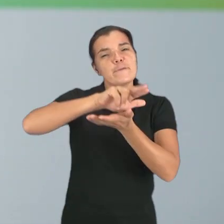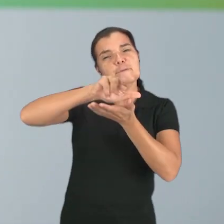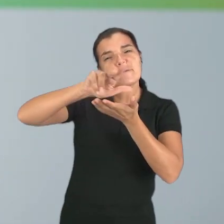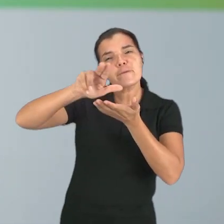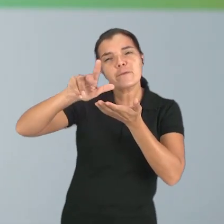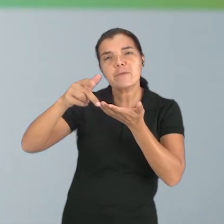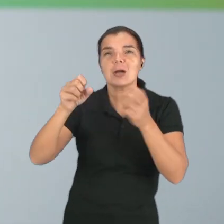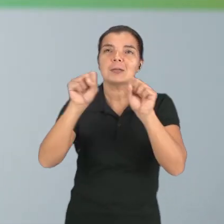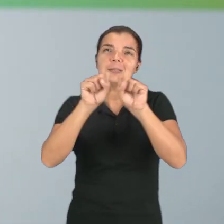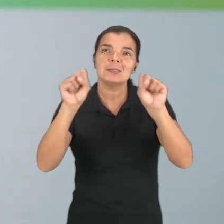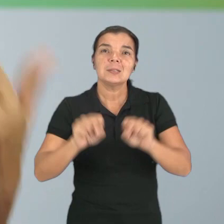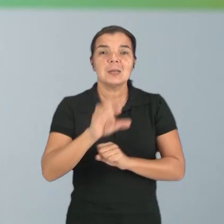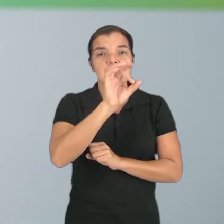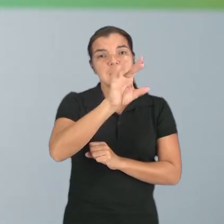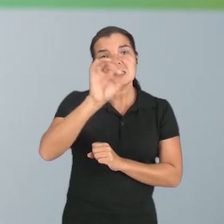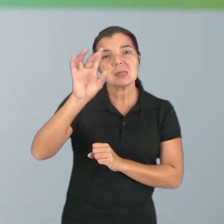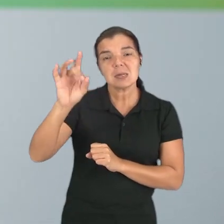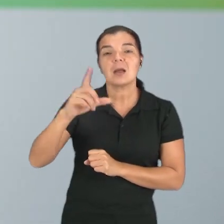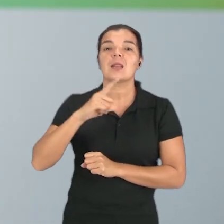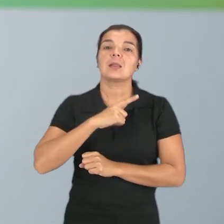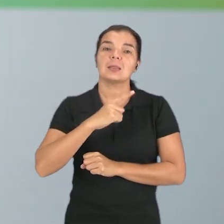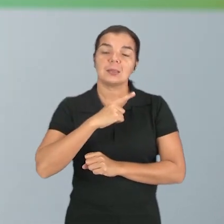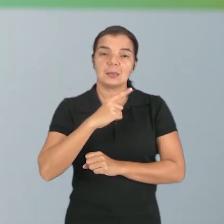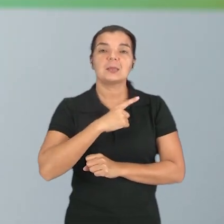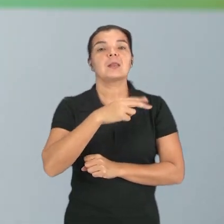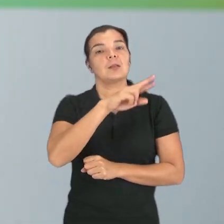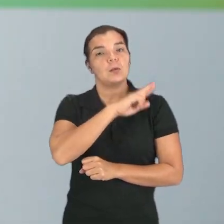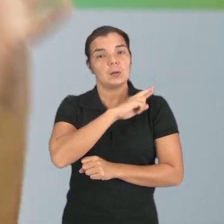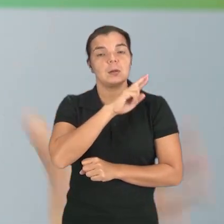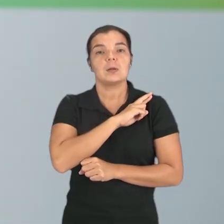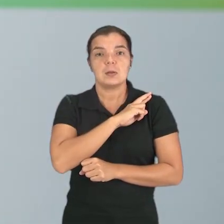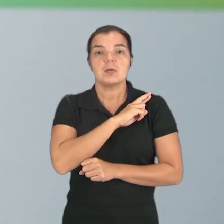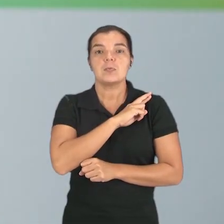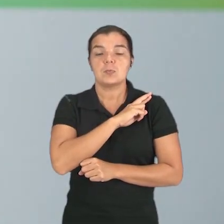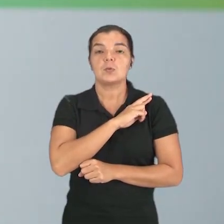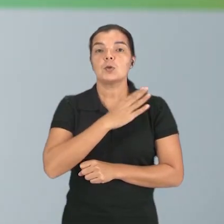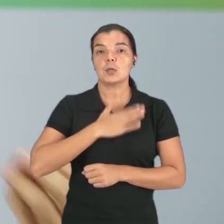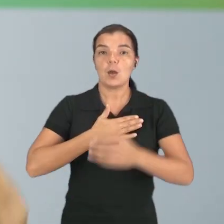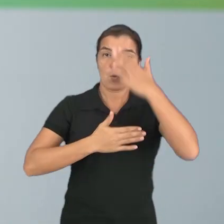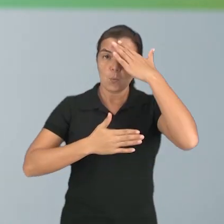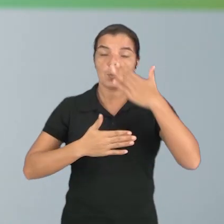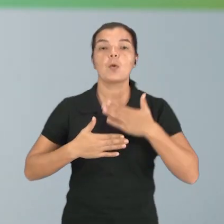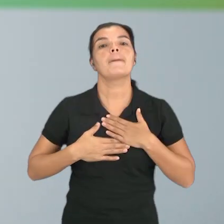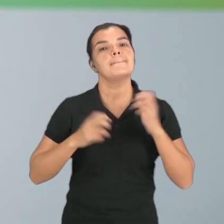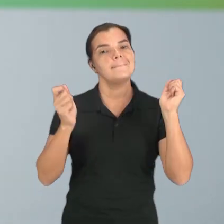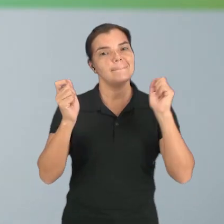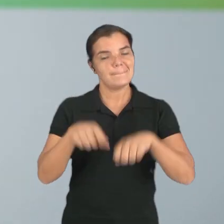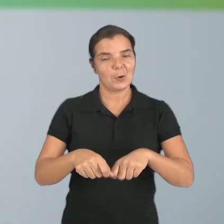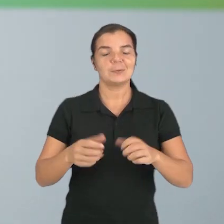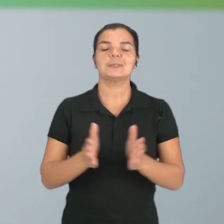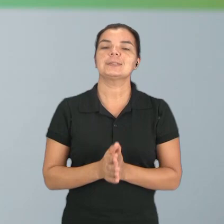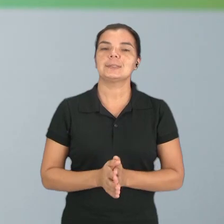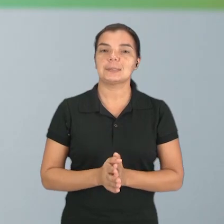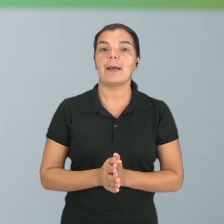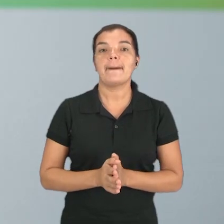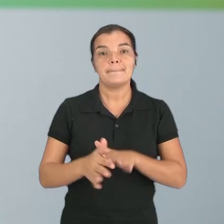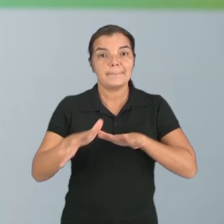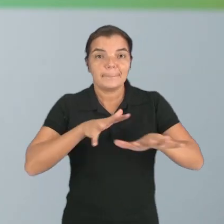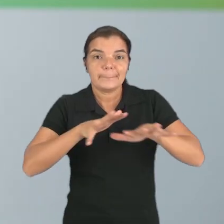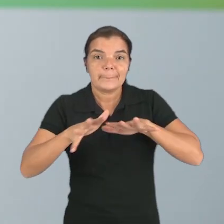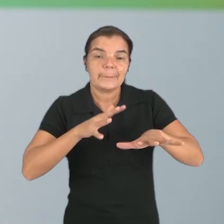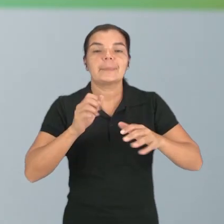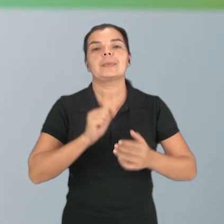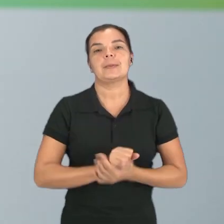de sistemas que cada um vai ter uma função para que a máquina que é o meu corpo esteja em plena atividade, esteja em